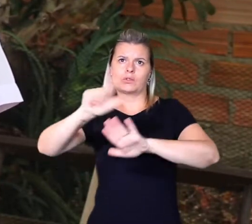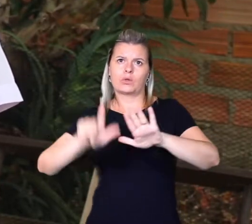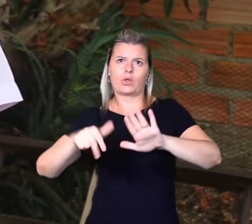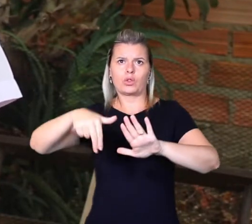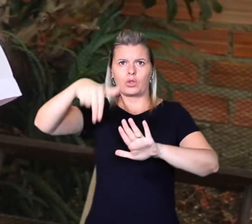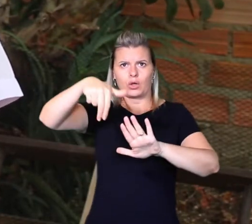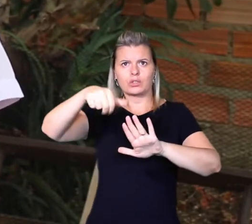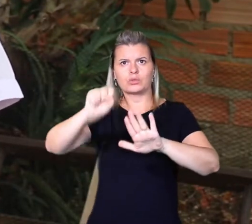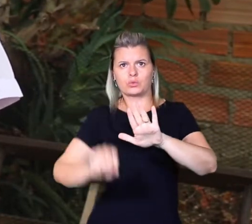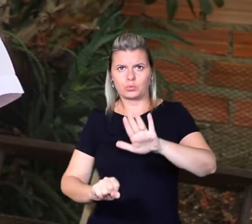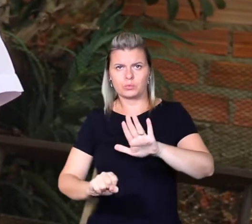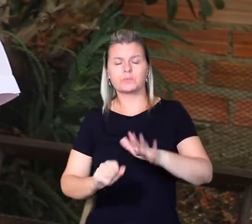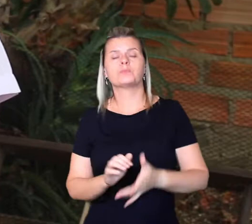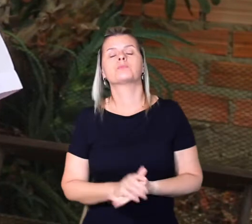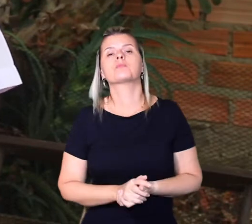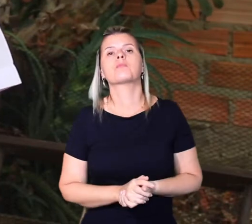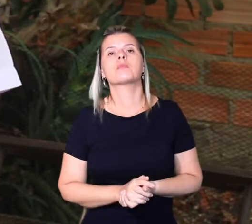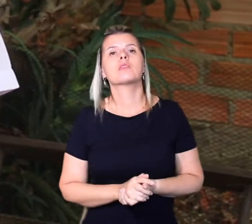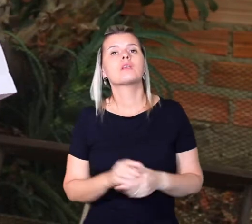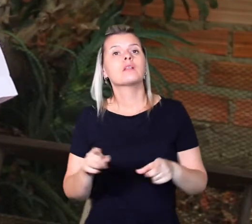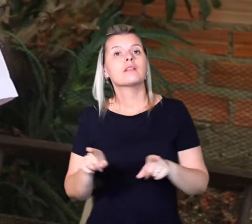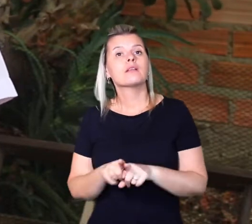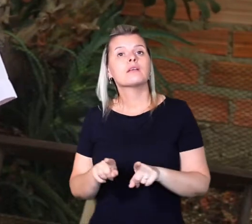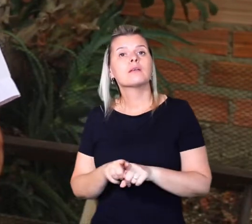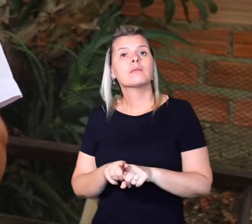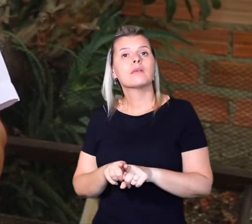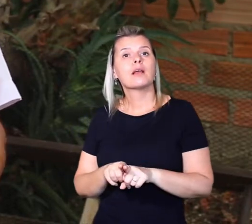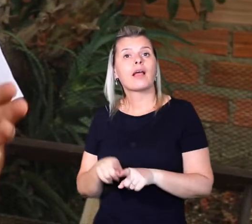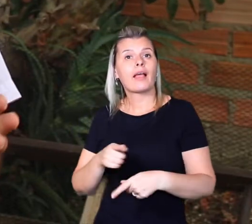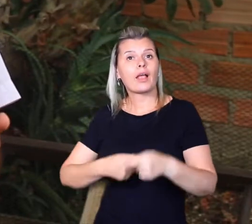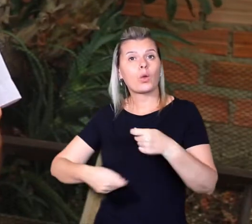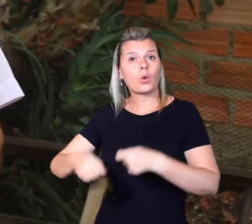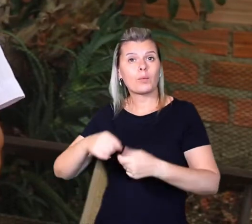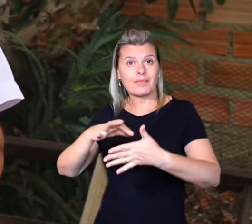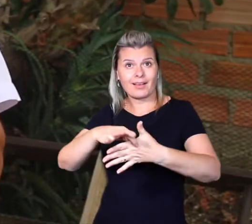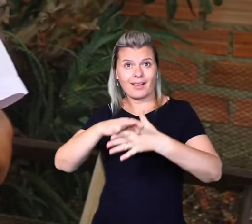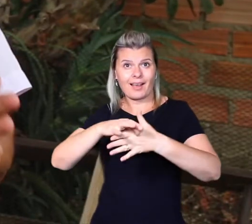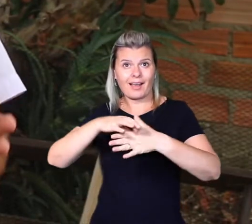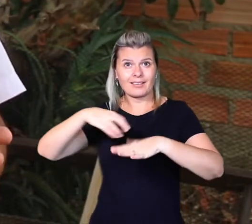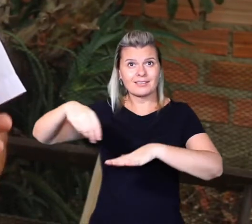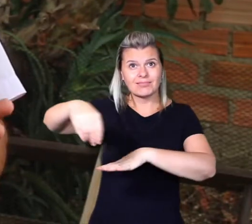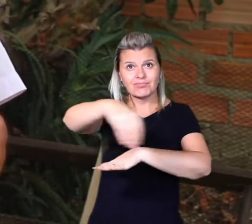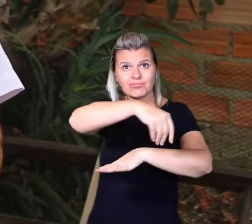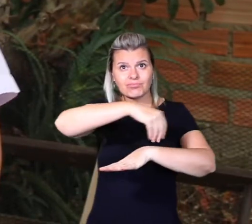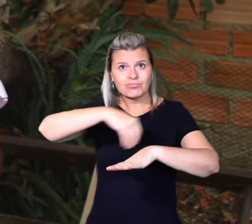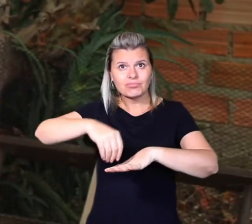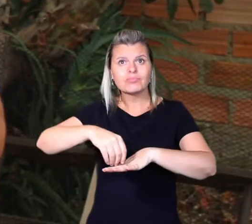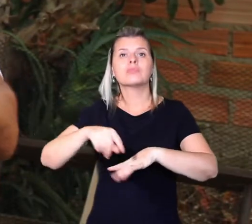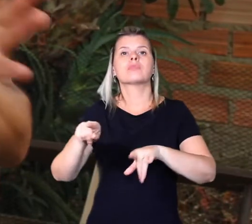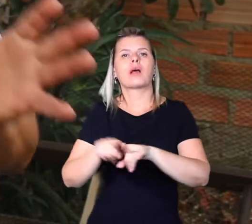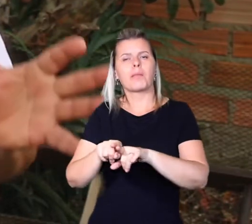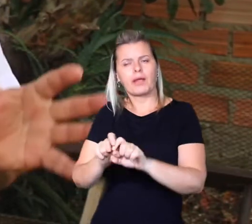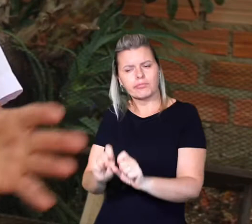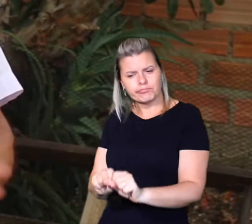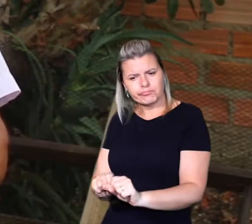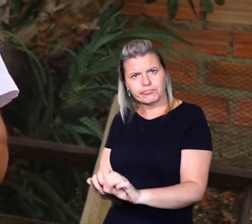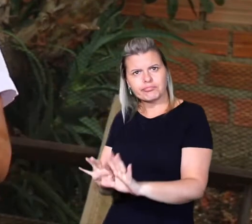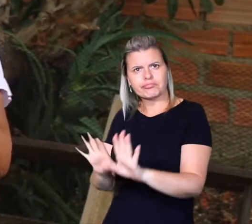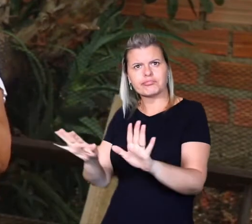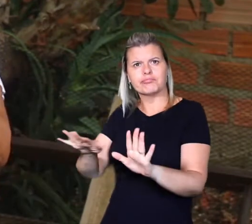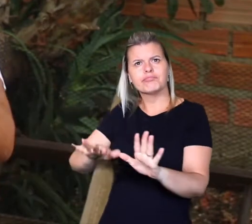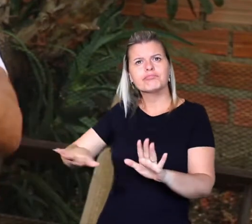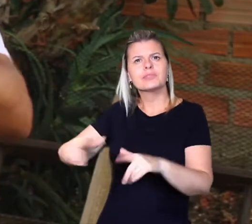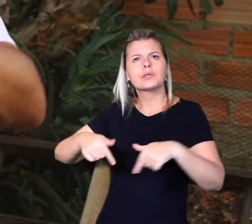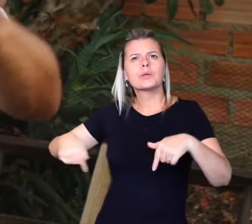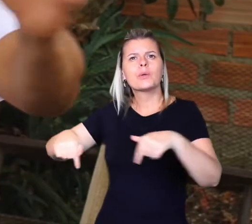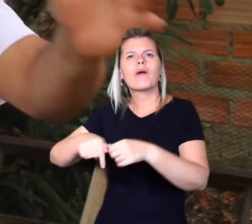longo do litoral norte e litoral sul. E a economia das charqueadas, ela irradiou uma ocupação de quilombos pelaquela